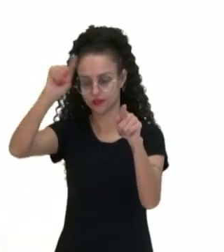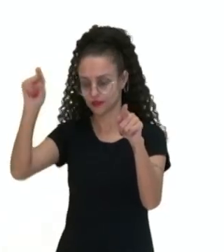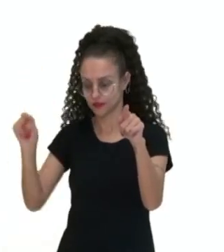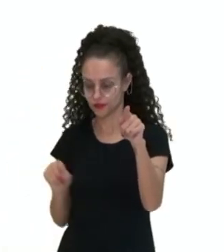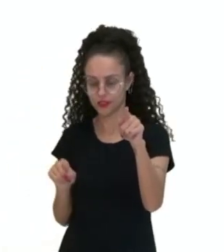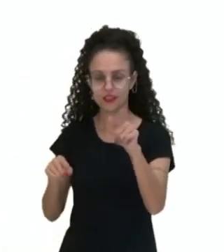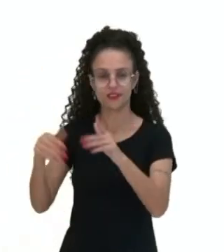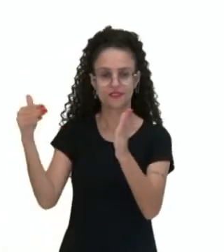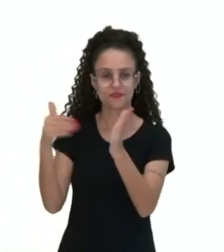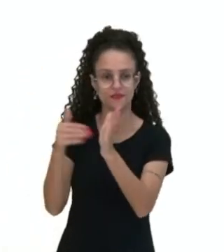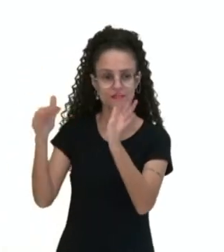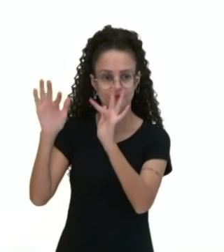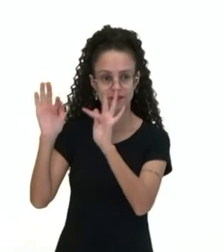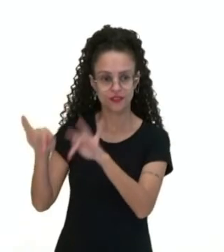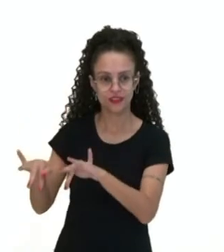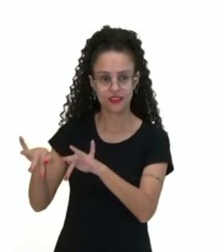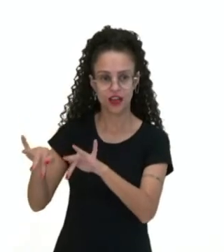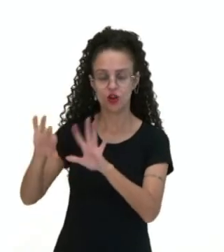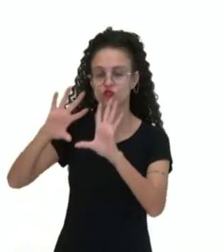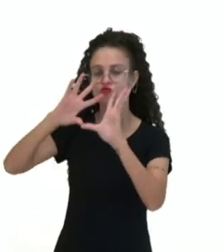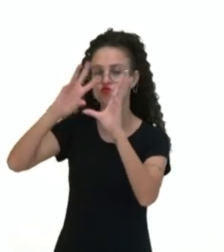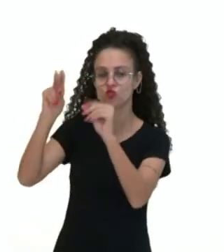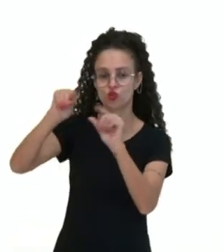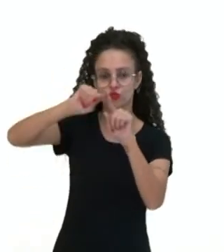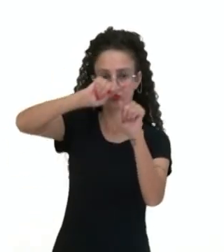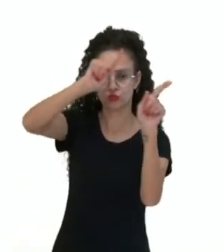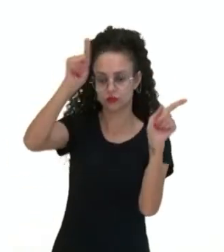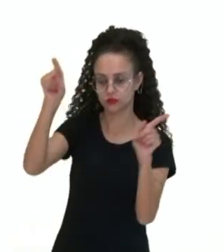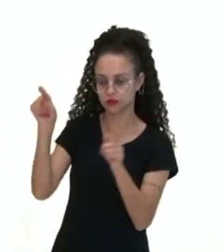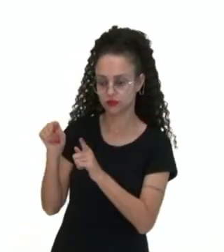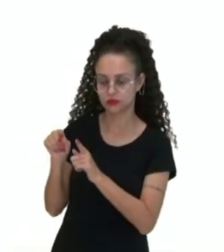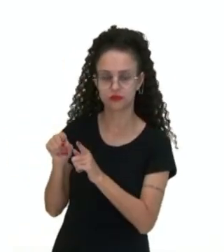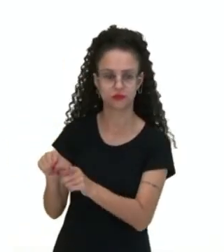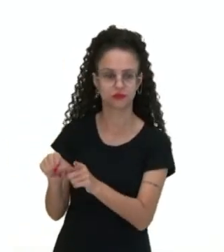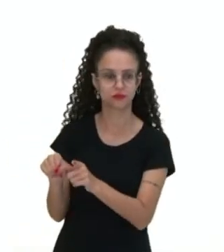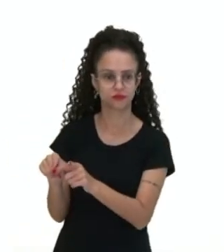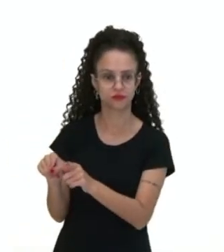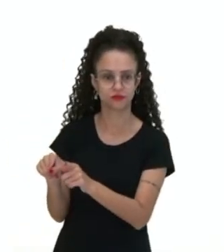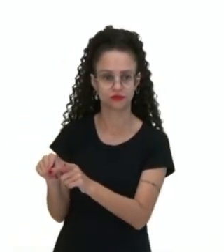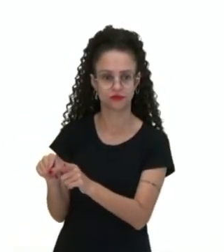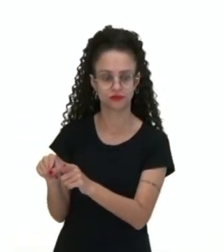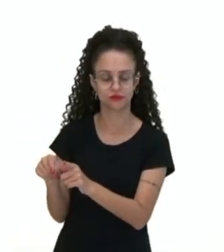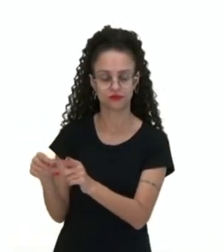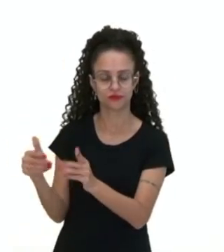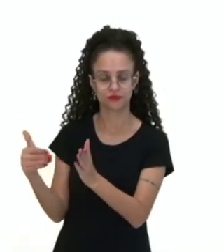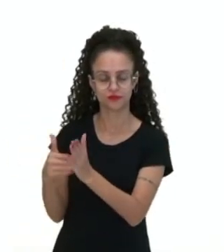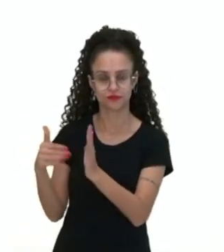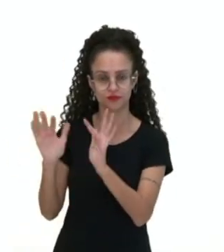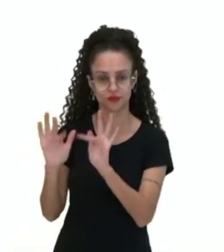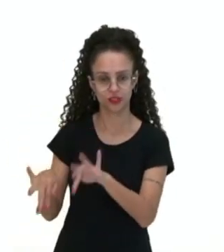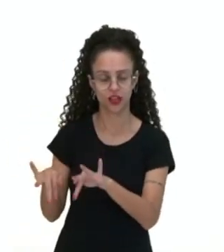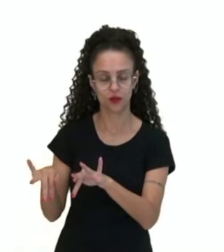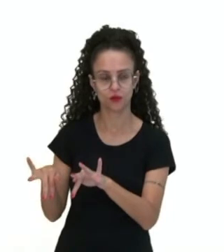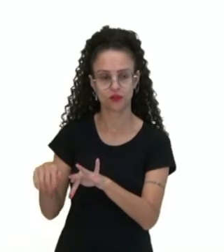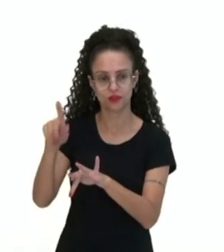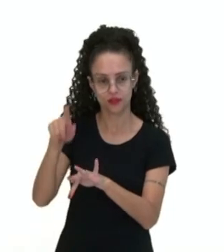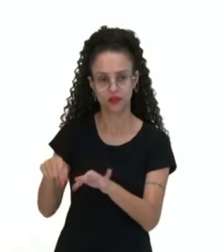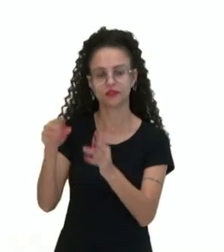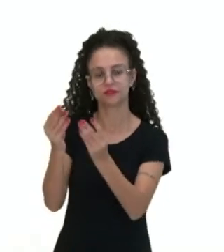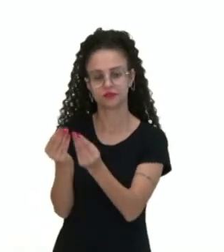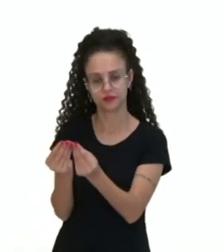no final, todos, né, vão chegar aqui, nesse extremo, né, no ápice aqui da cadeia alimentar, que